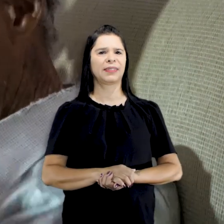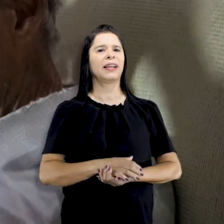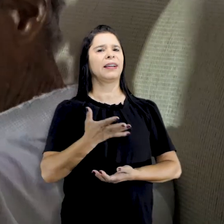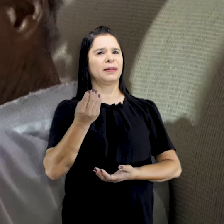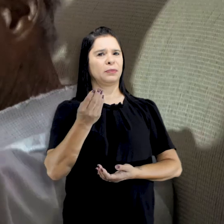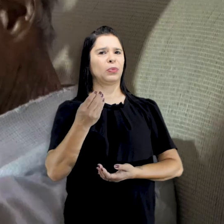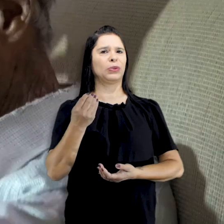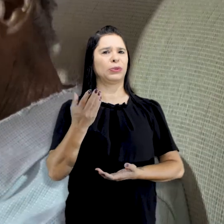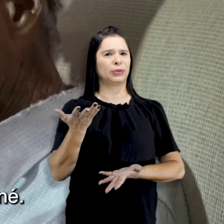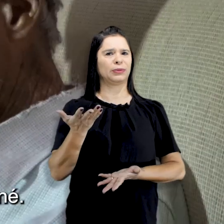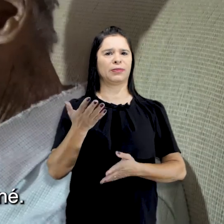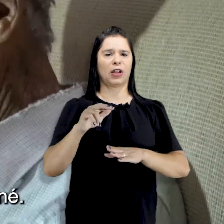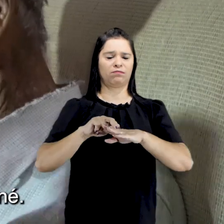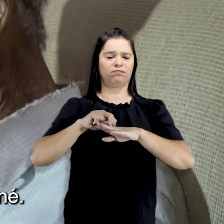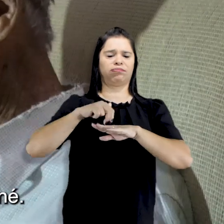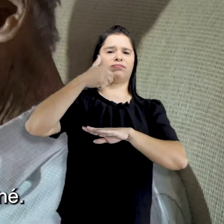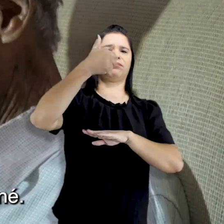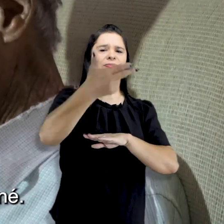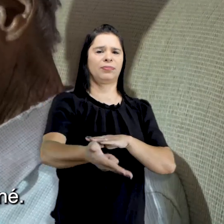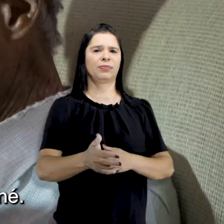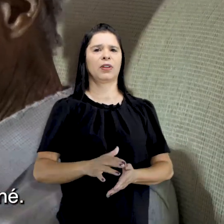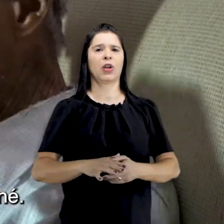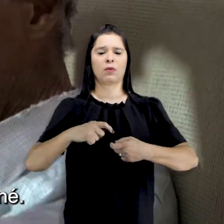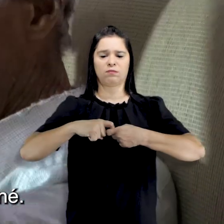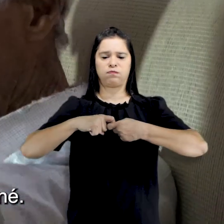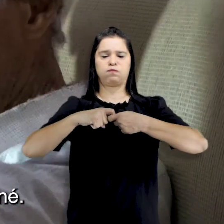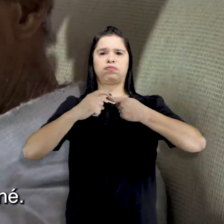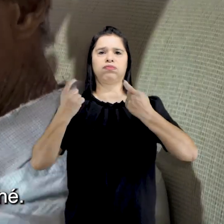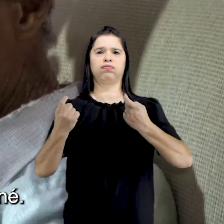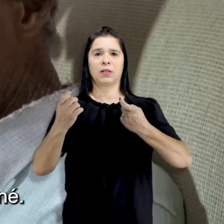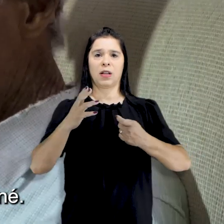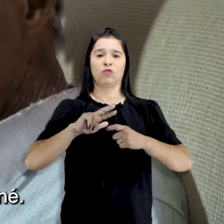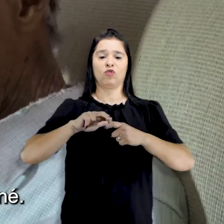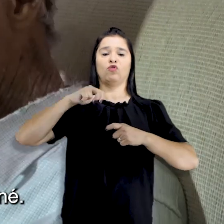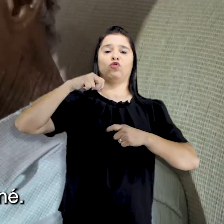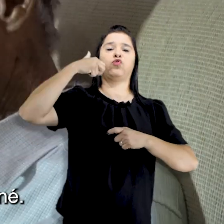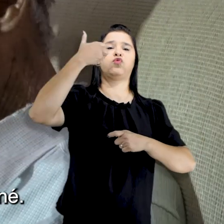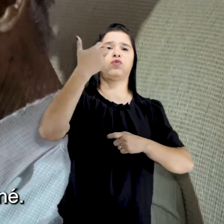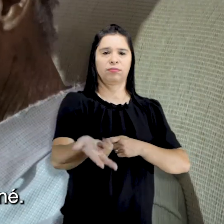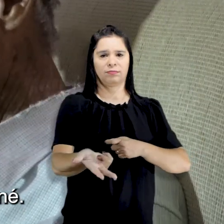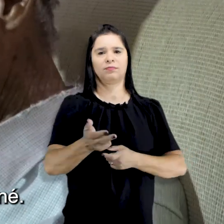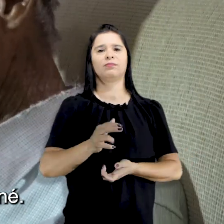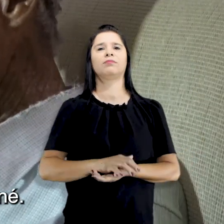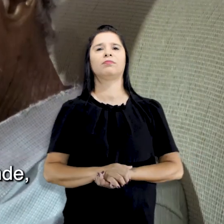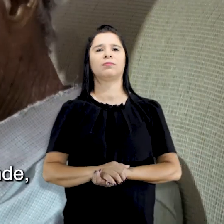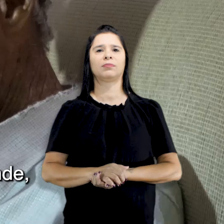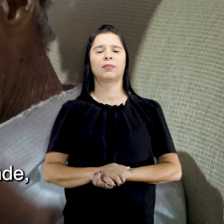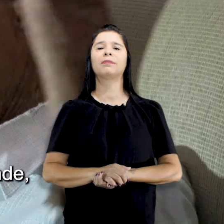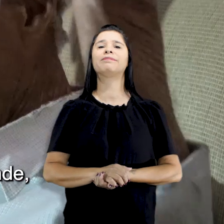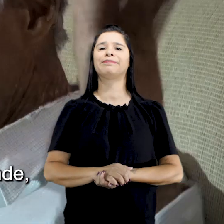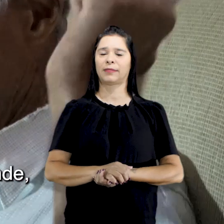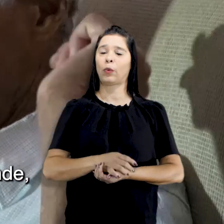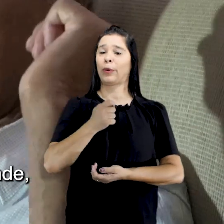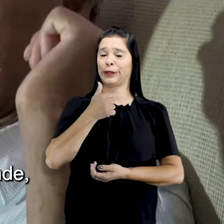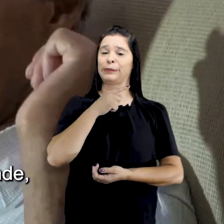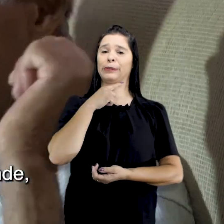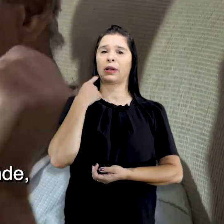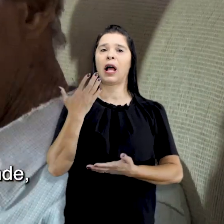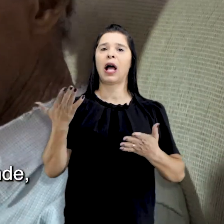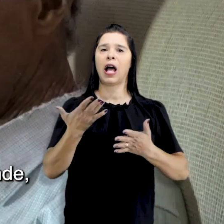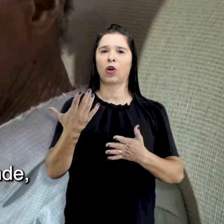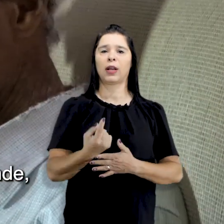Eu voei fora, assim, ó. Quando ela abriu e desengatou, eu voei fora. Senão eu estava morto, né? Agora, aqui embaixo, na